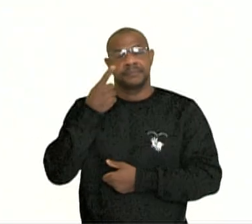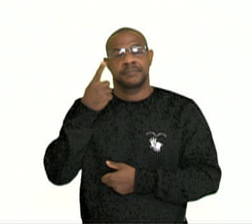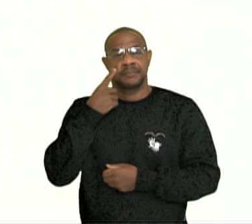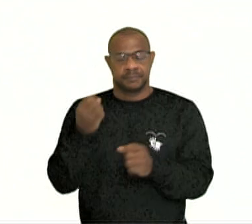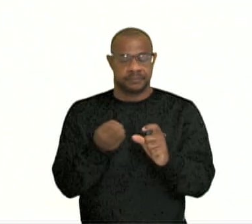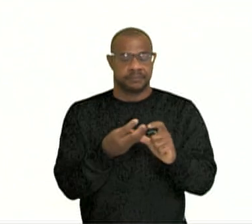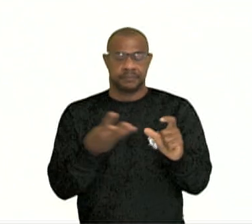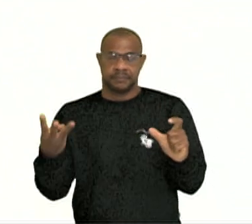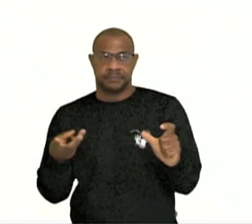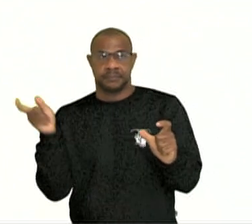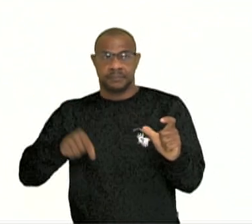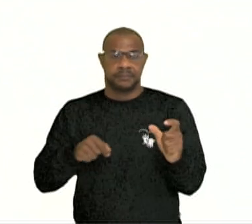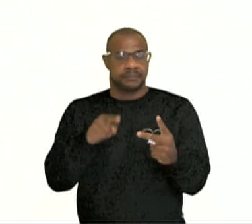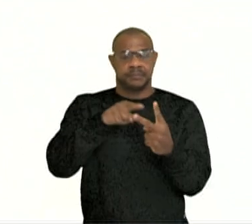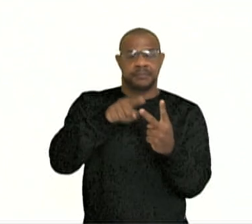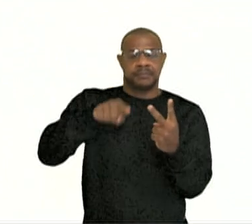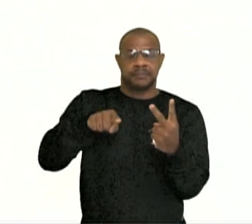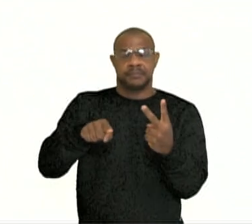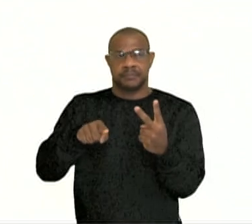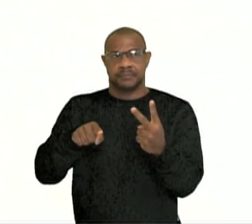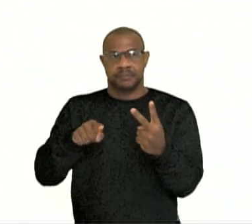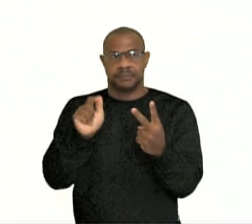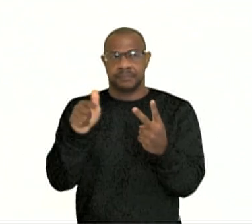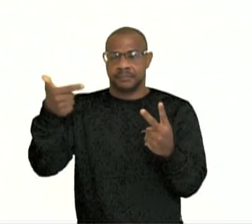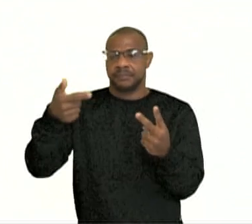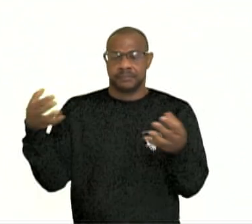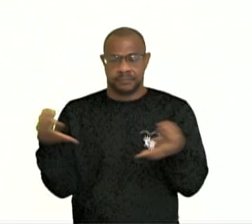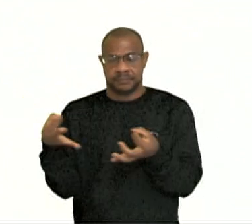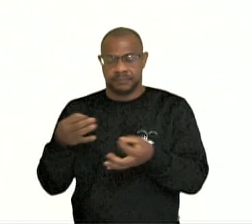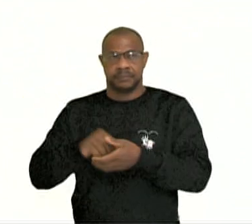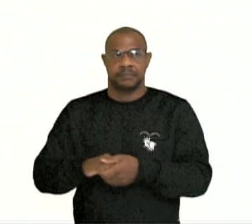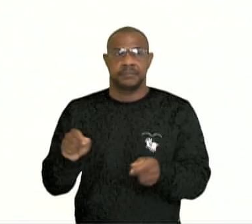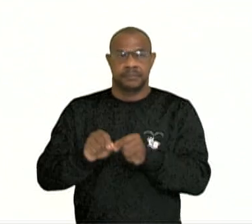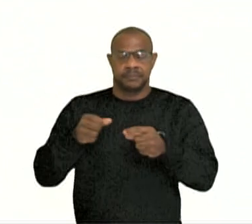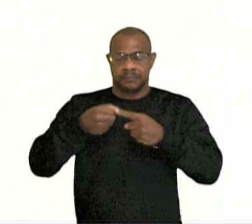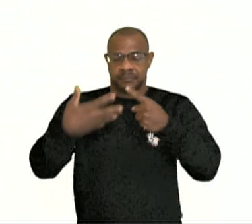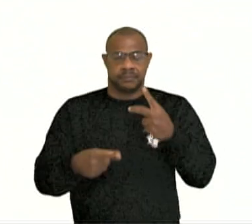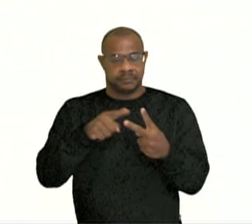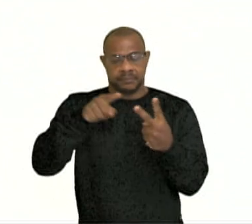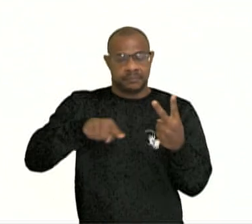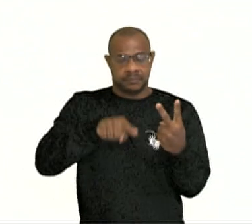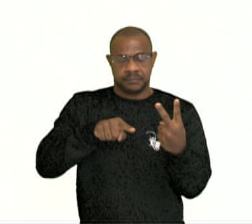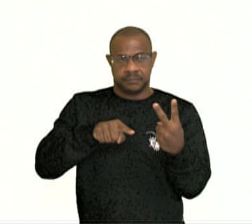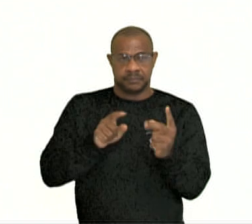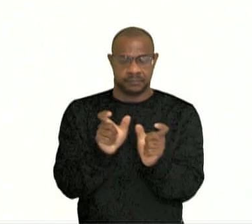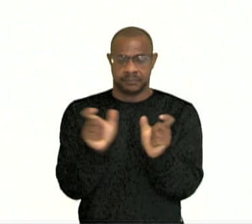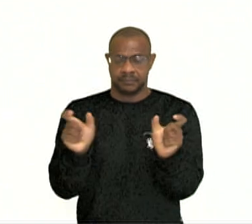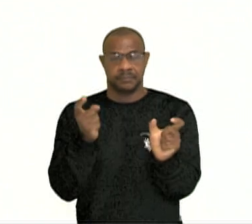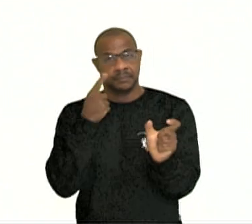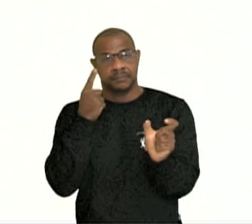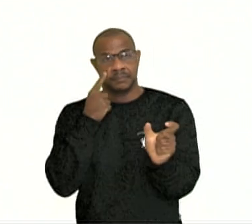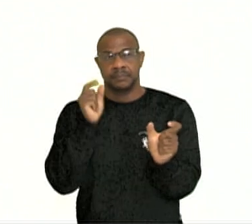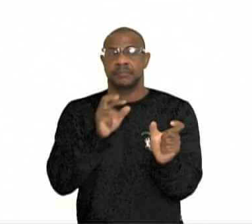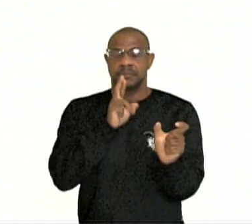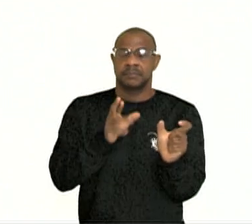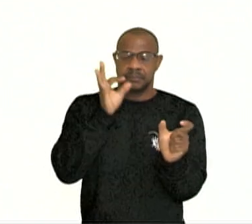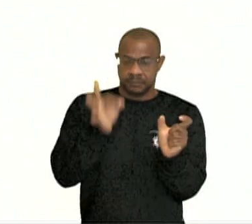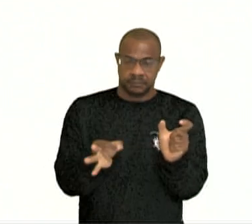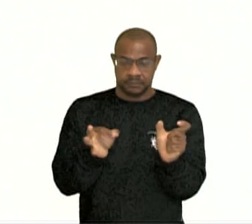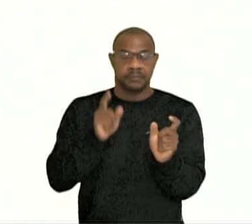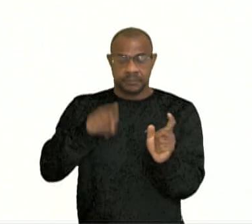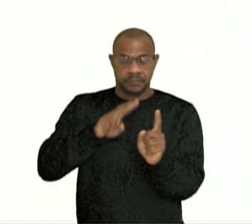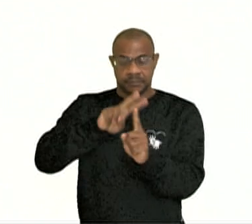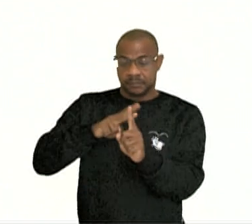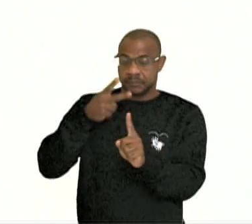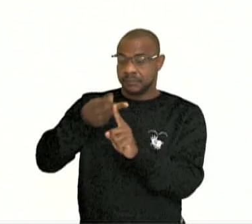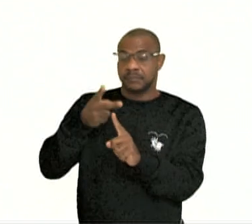trinômios abaixo são quadrados perfeitos. Então, você extrai a raiz do primeiro e do terceiro termo e verifica se o termo central é o dobro,